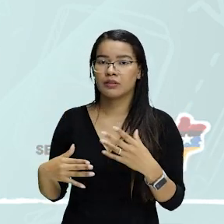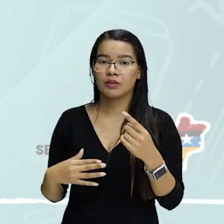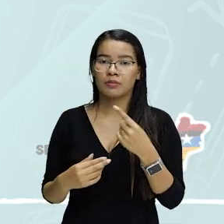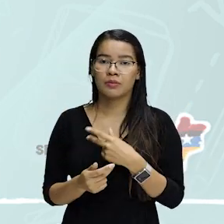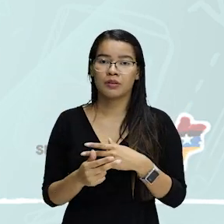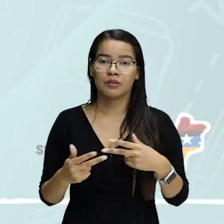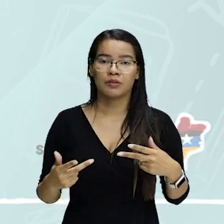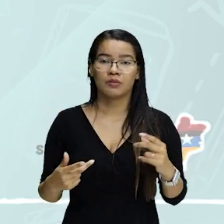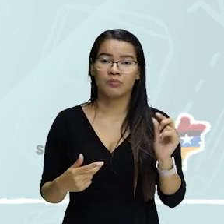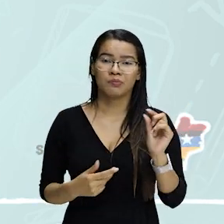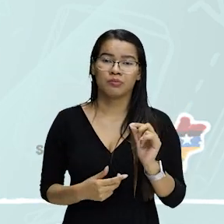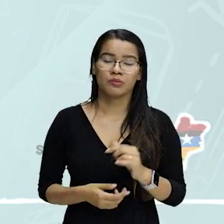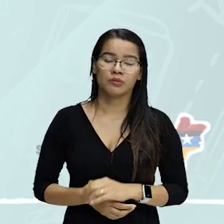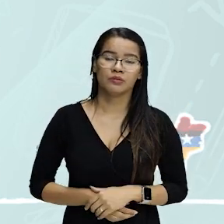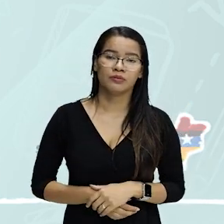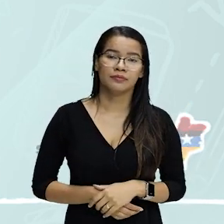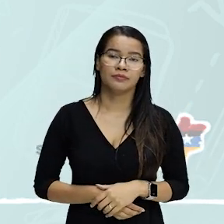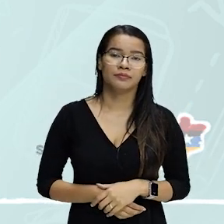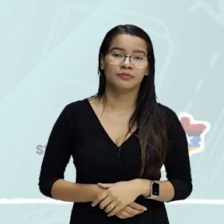coisa um pouco